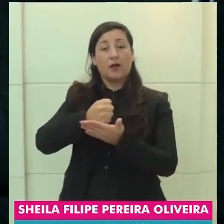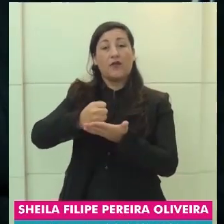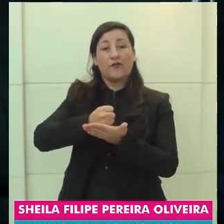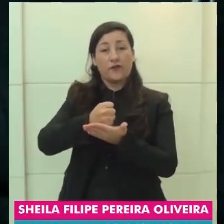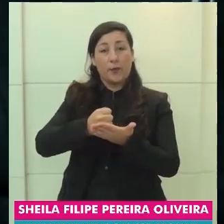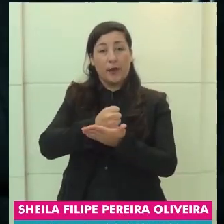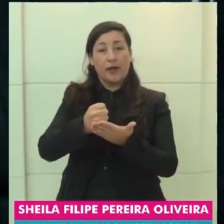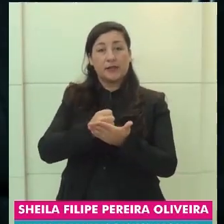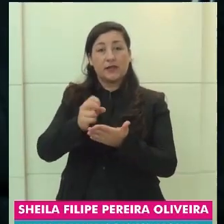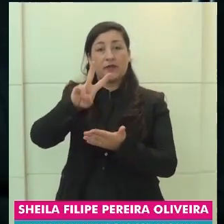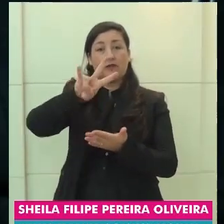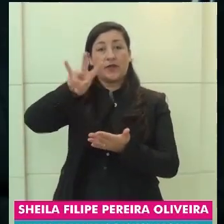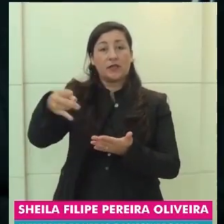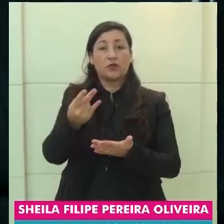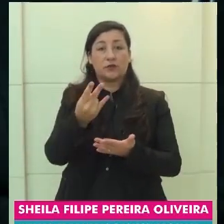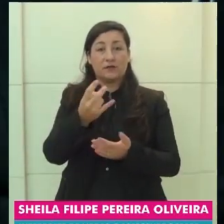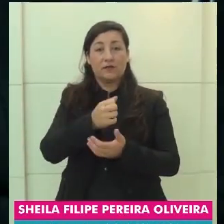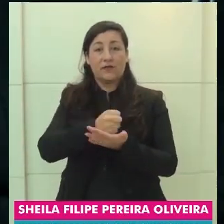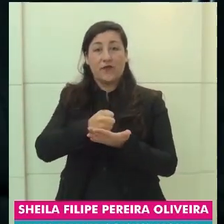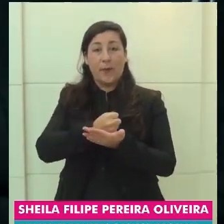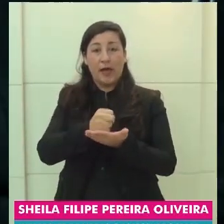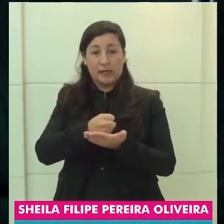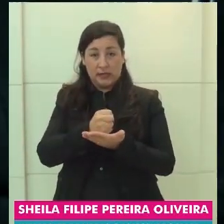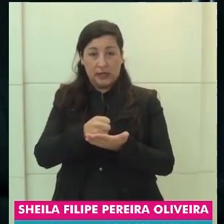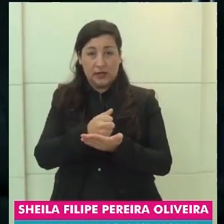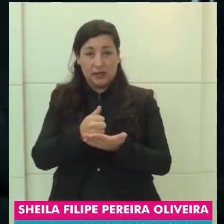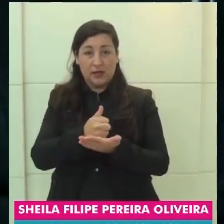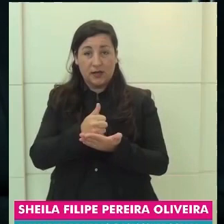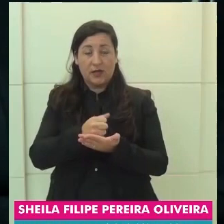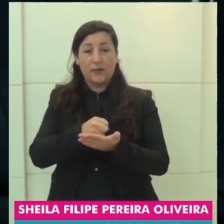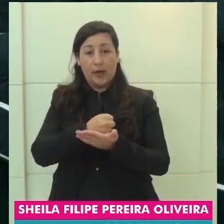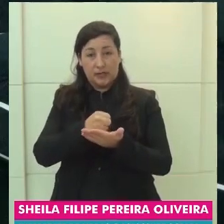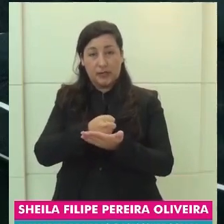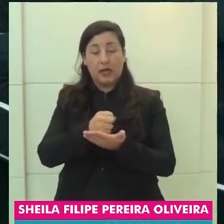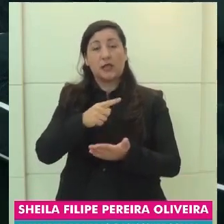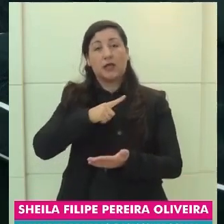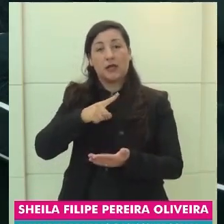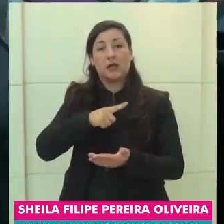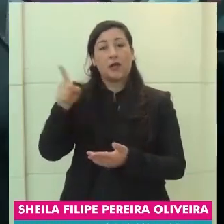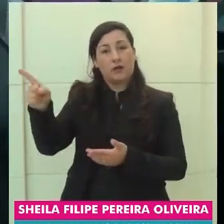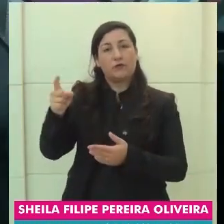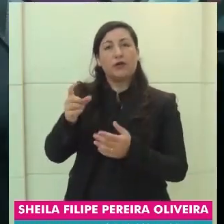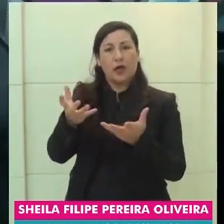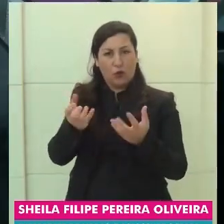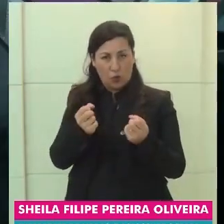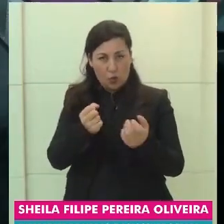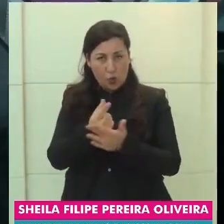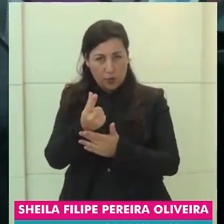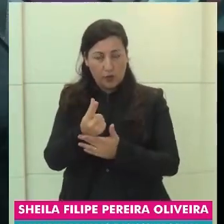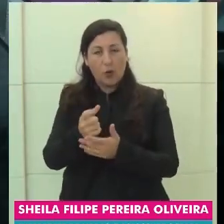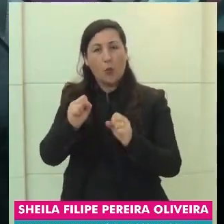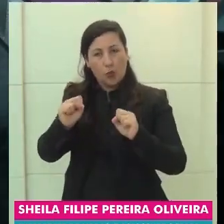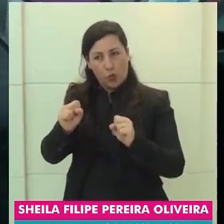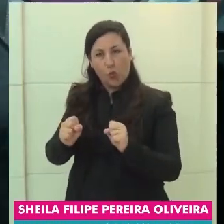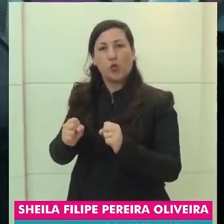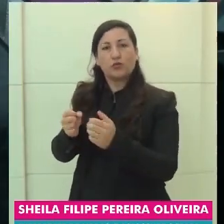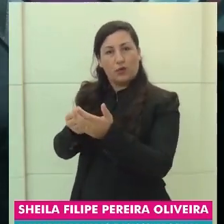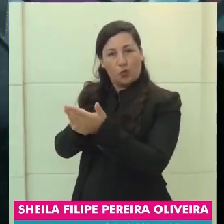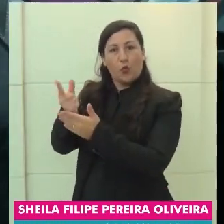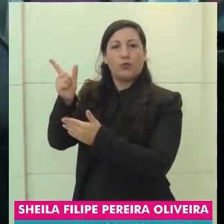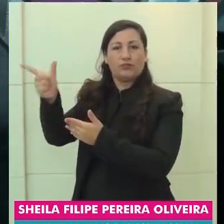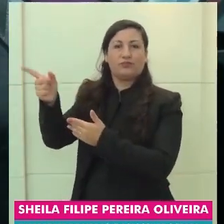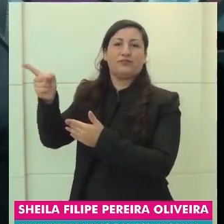Eles estão vendendo a cartela para a gente lá, tá? Bacana. Gabriel, né? Nosso parceiraço aqui